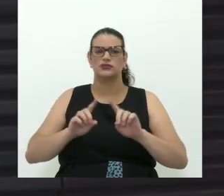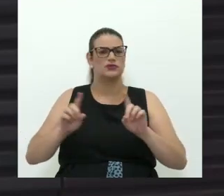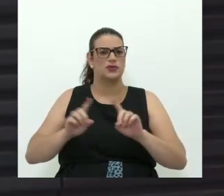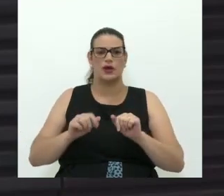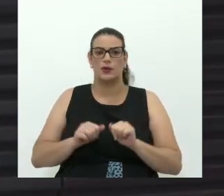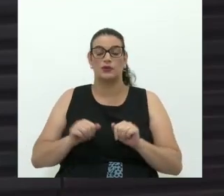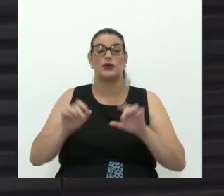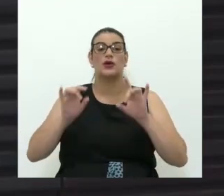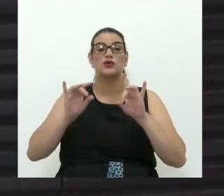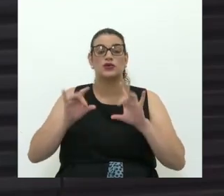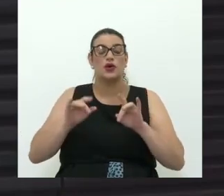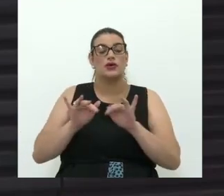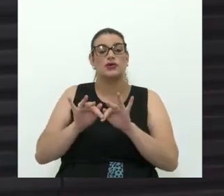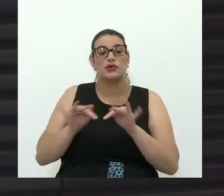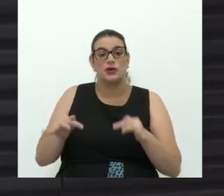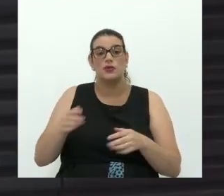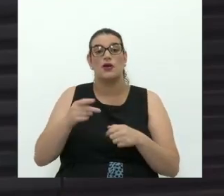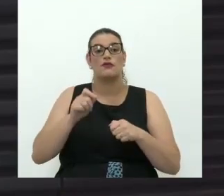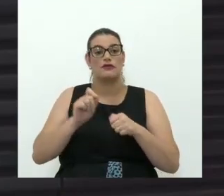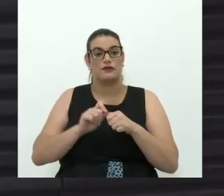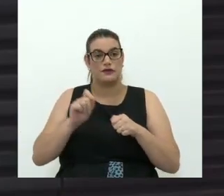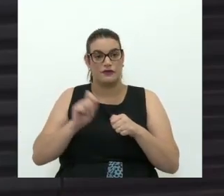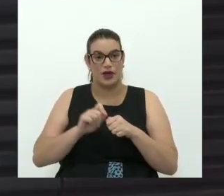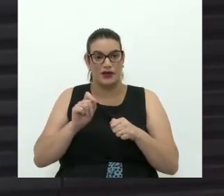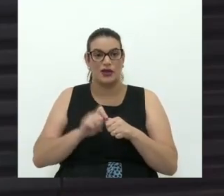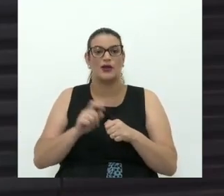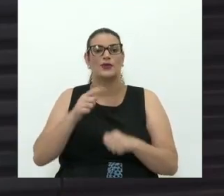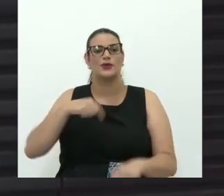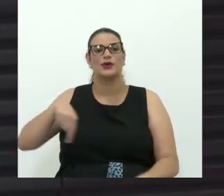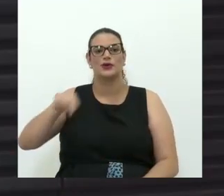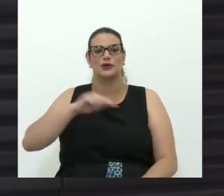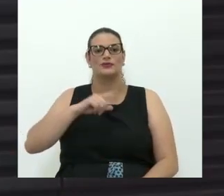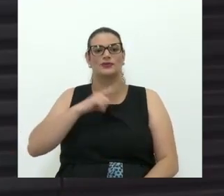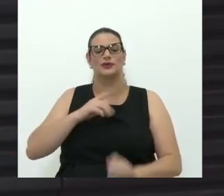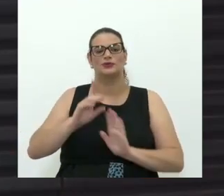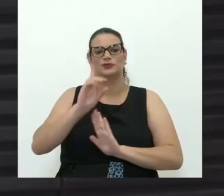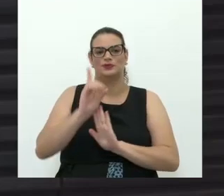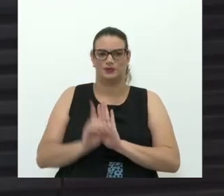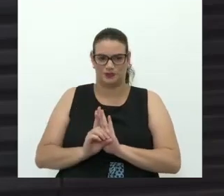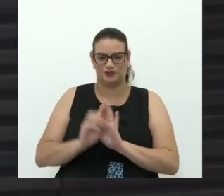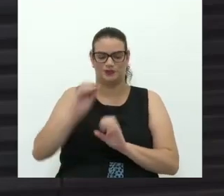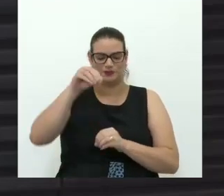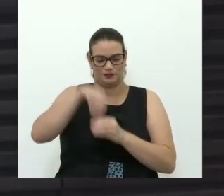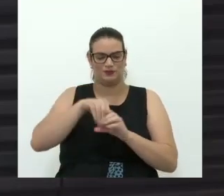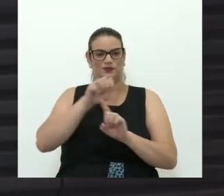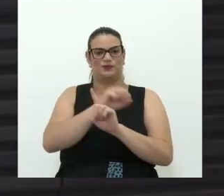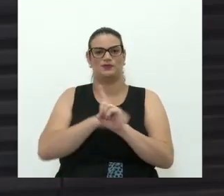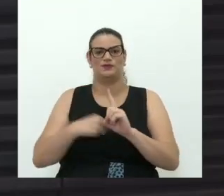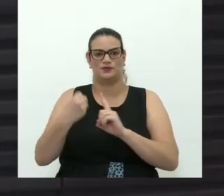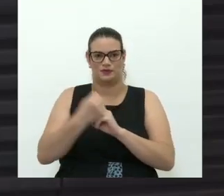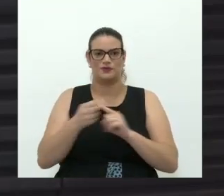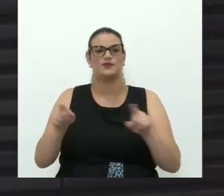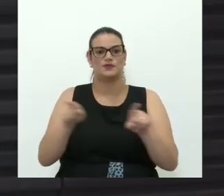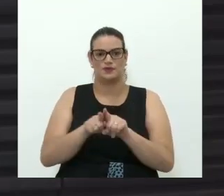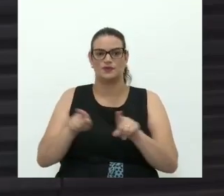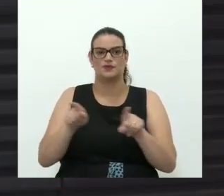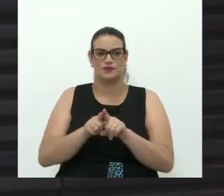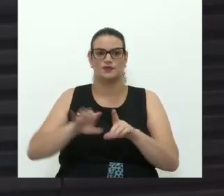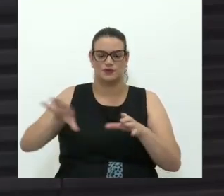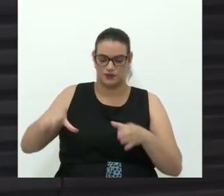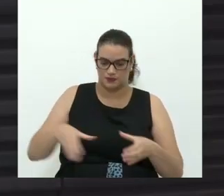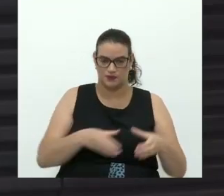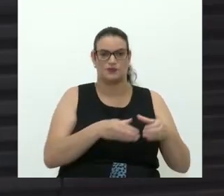é simplesmente fazer o que a gente tem o direito de fazer dentro de uma sociedade que nós também